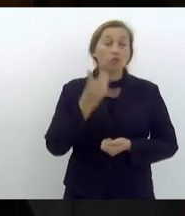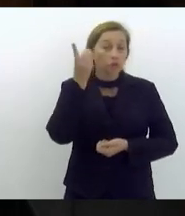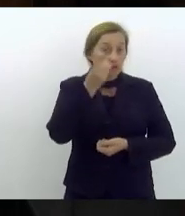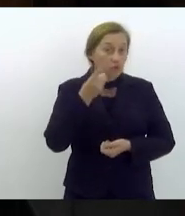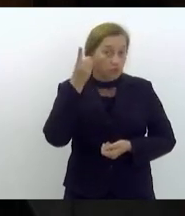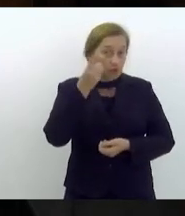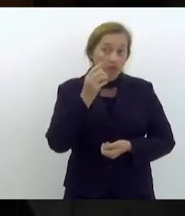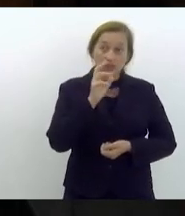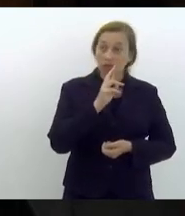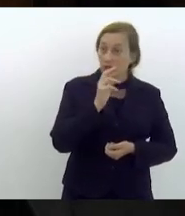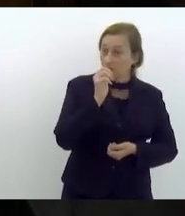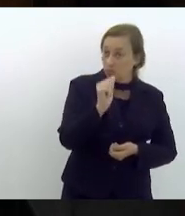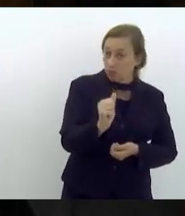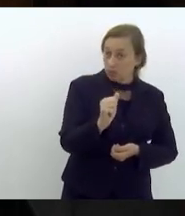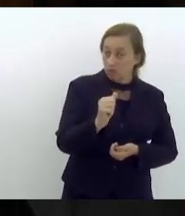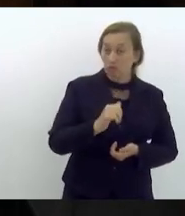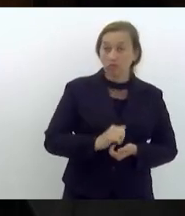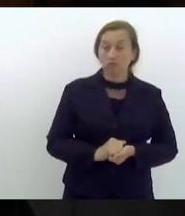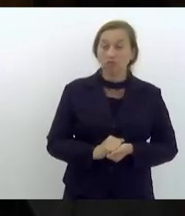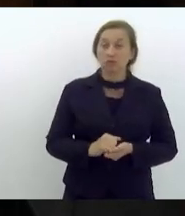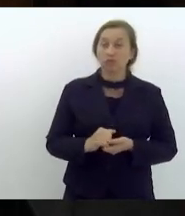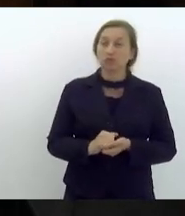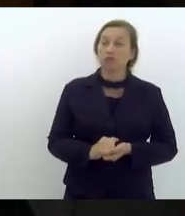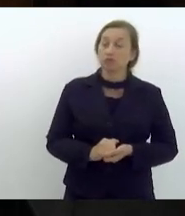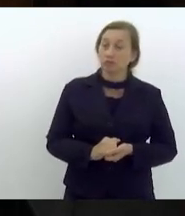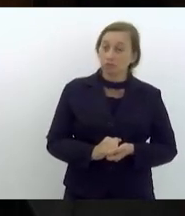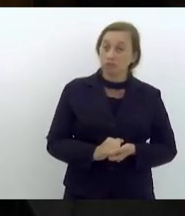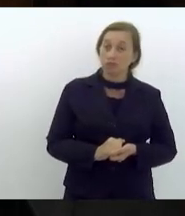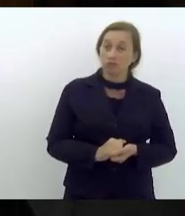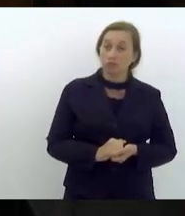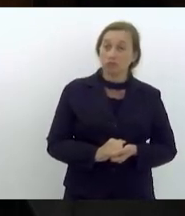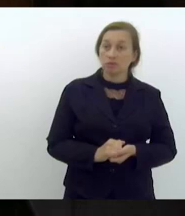o deputado Amorim estaria até disposto